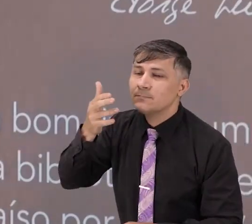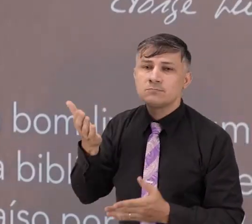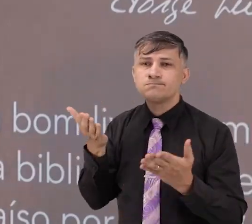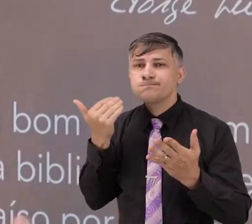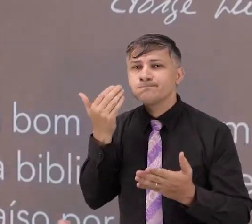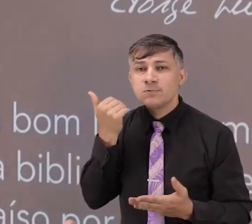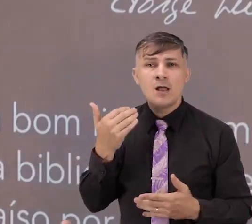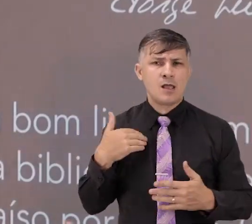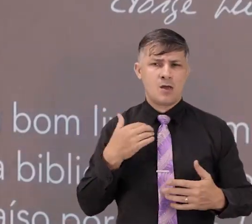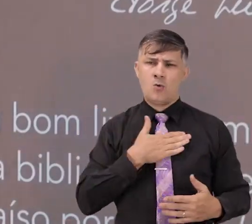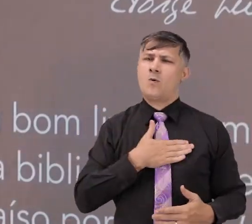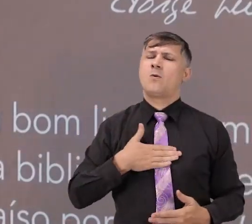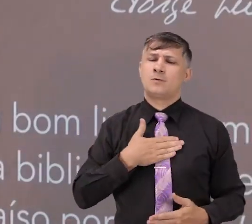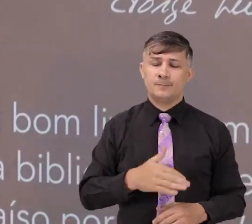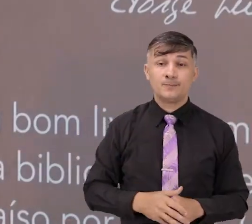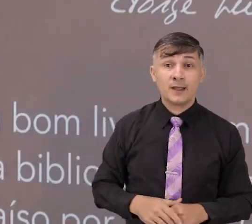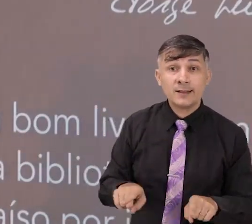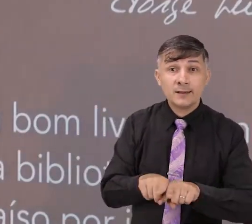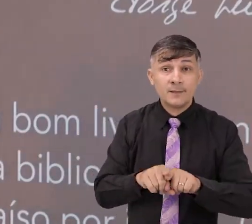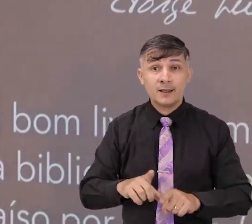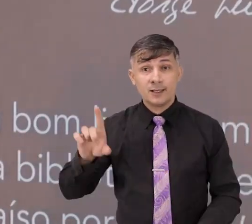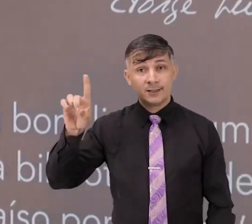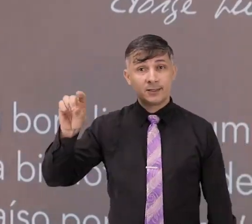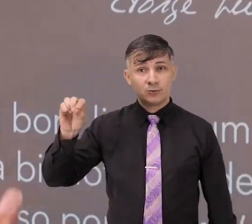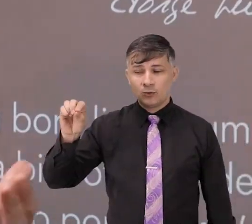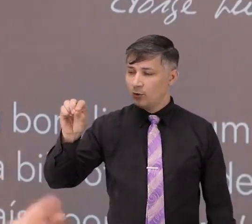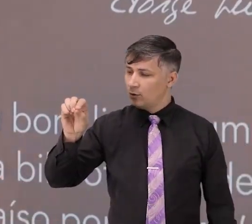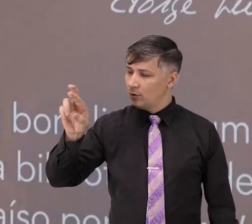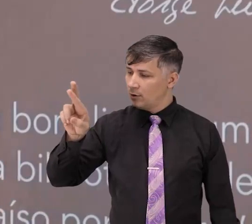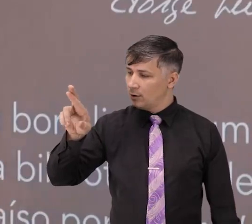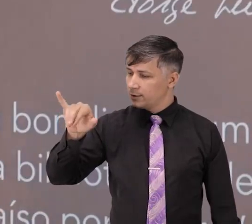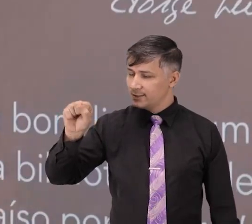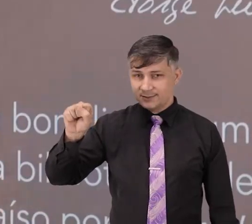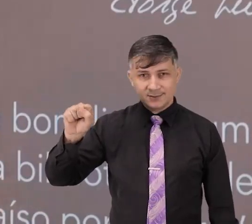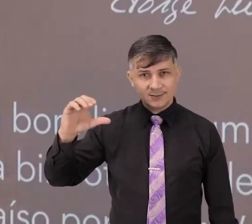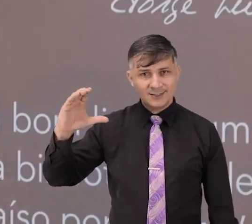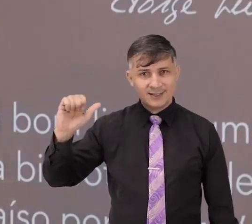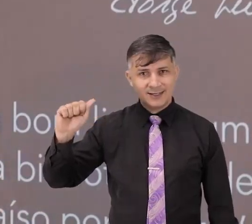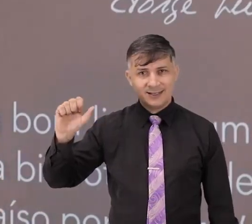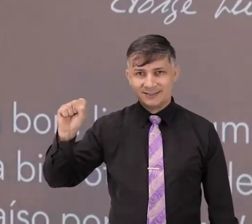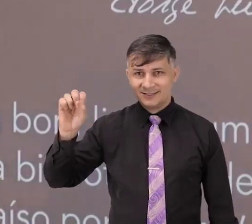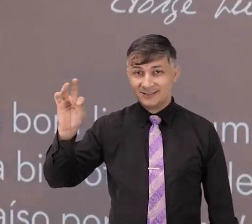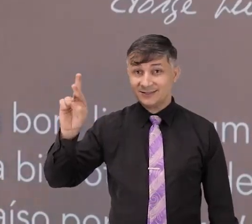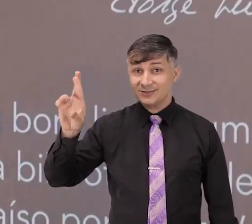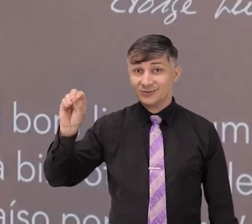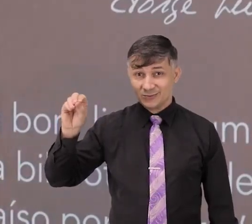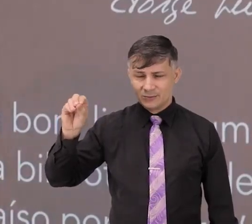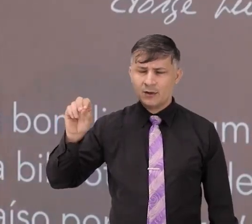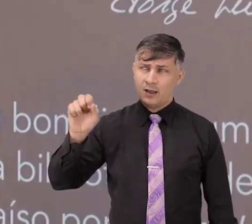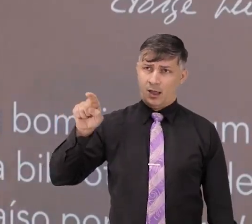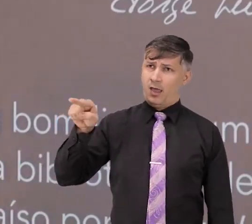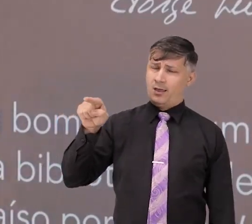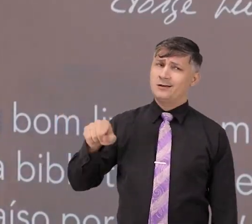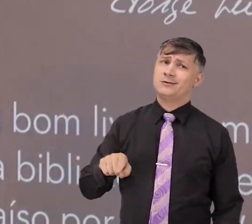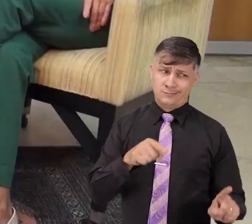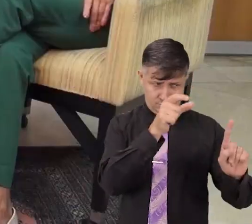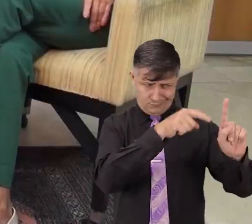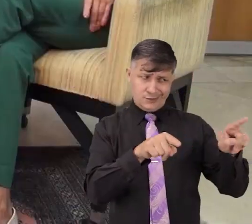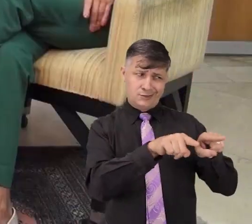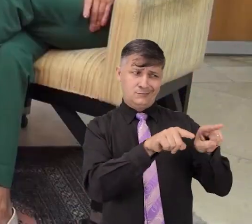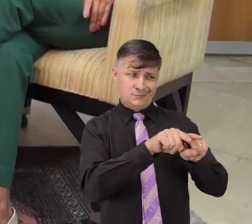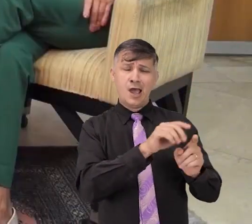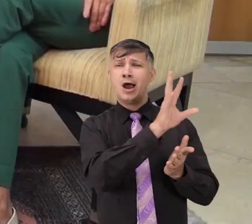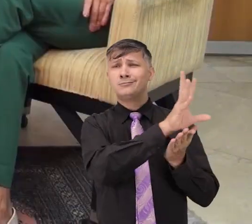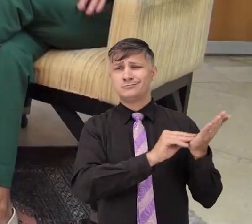Eu lembro aqui também da Doris Castro Neves, né, que ainda está entre nós, mas que já está aposentada, que também foi um paradigma.